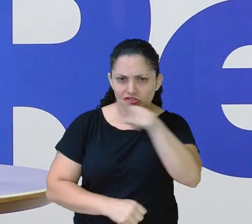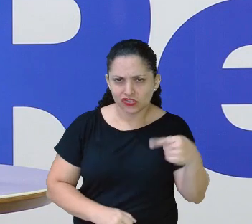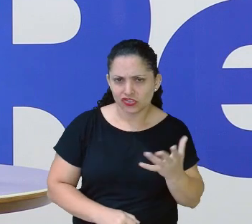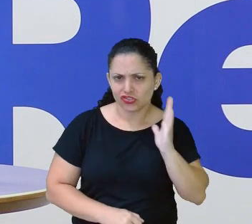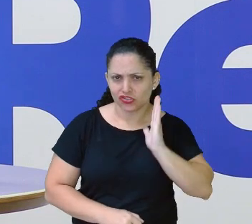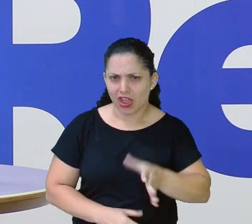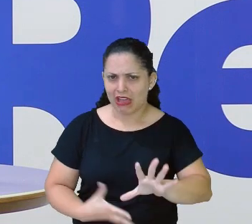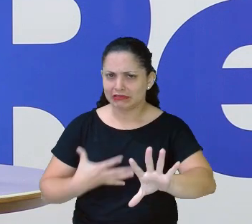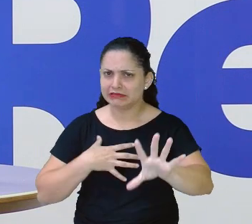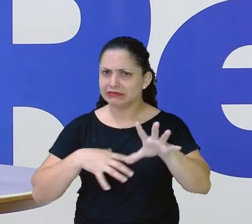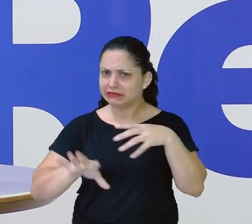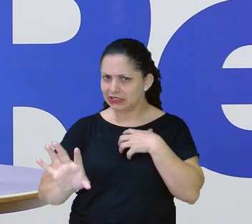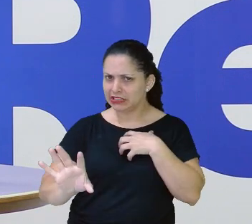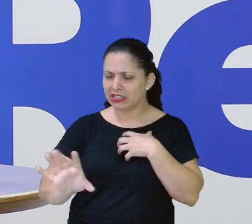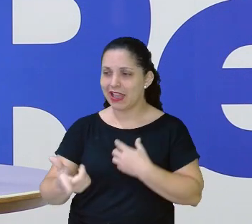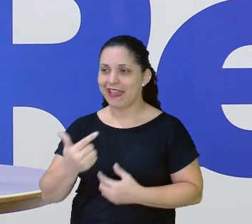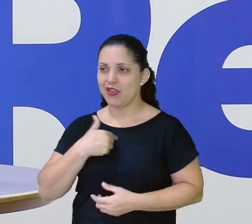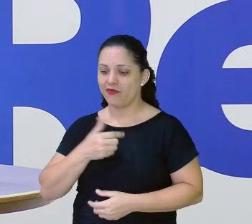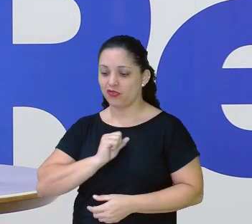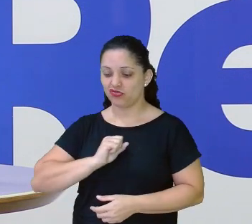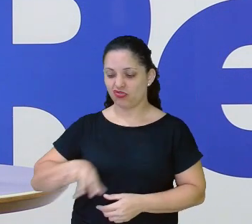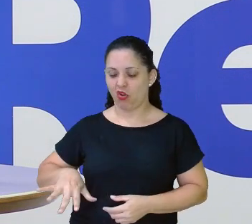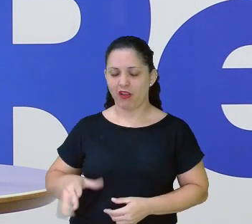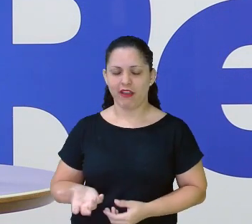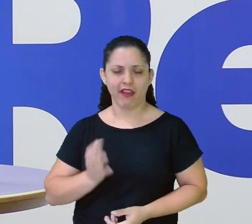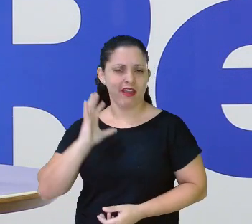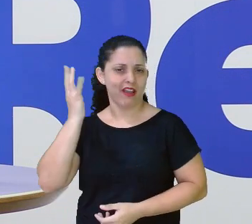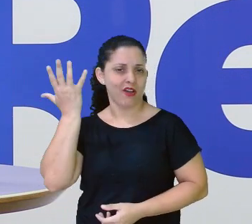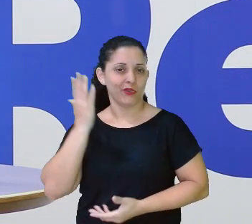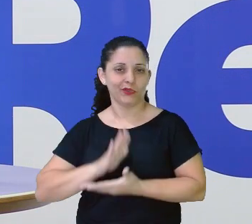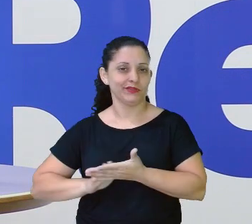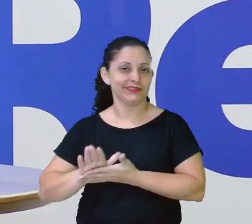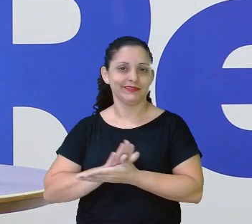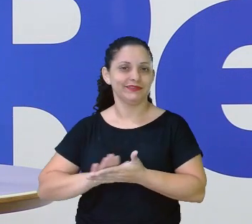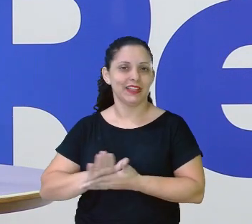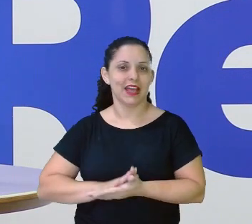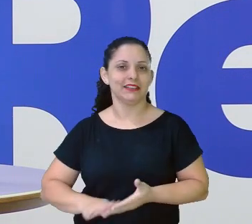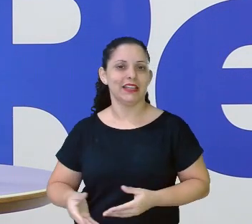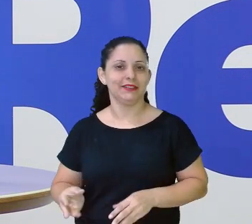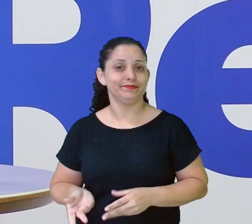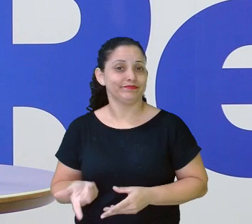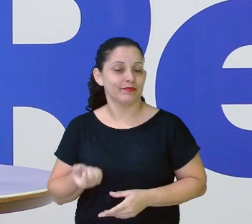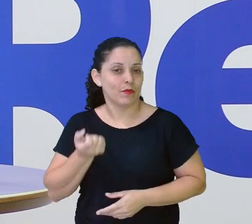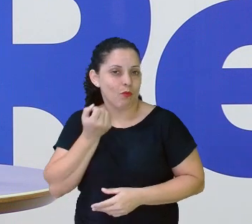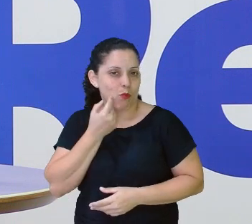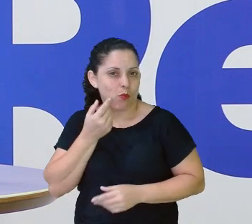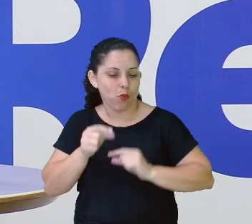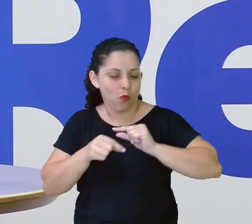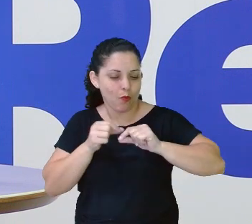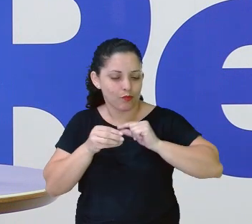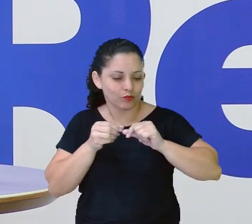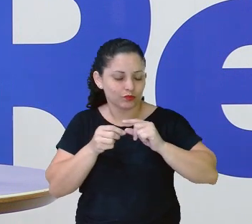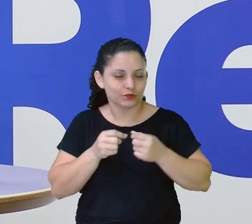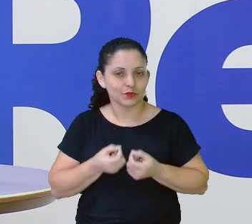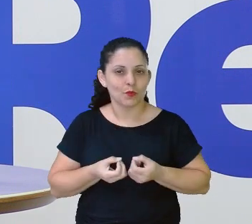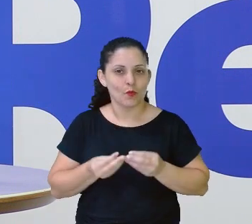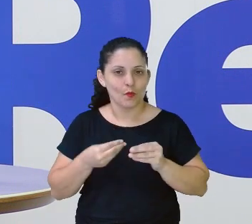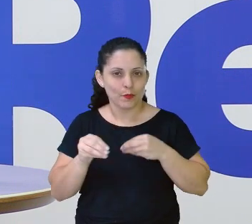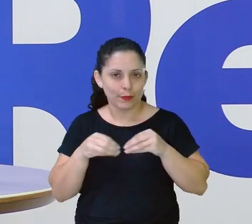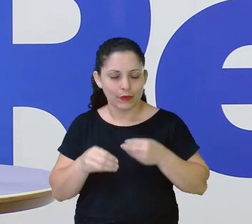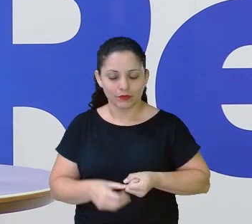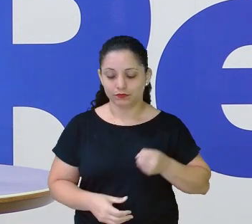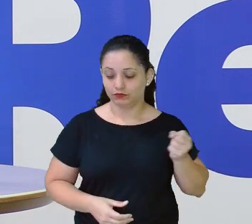situação? Eu vou jogar aqui, não vai acontecer nada não. Aí você pega aquele saquinho de bombom e joga no